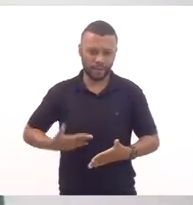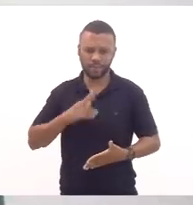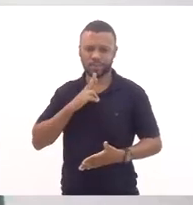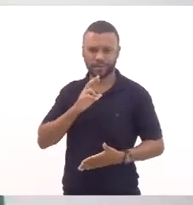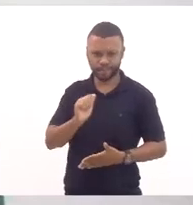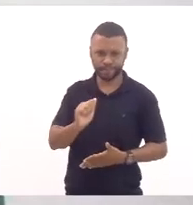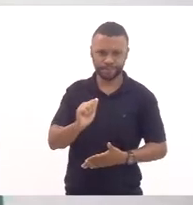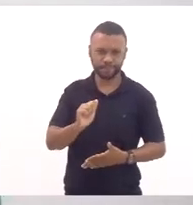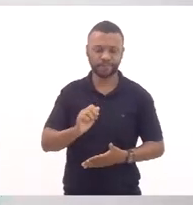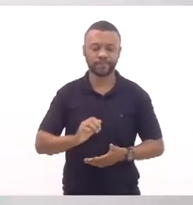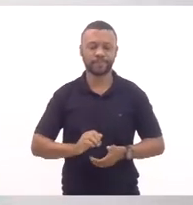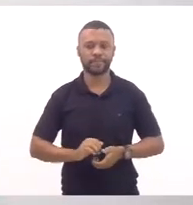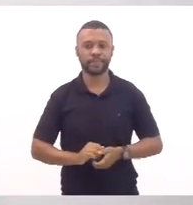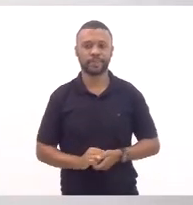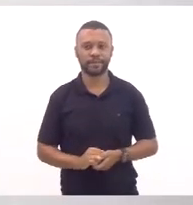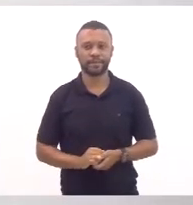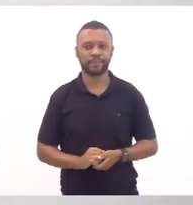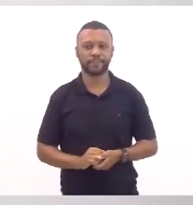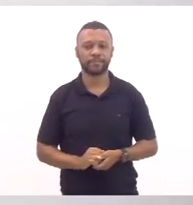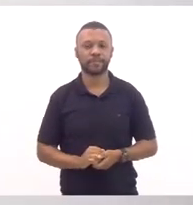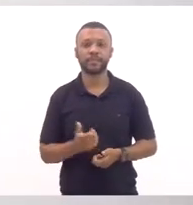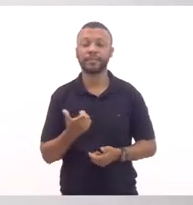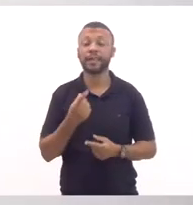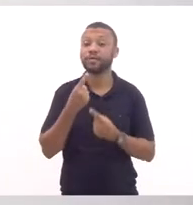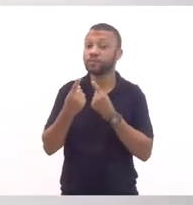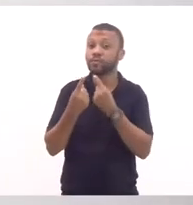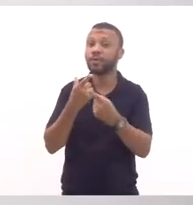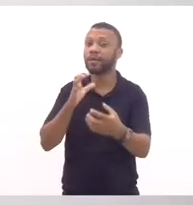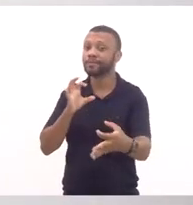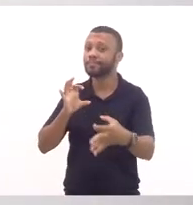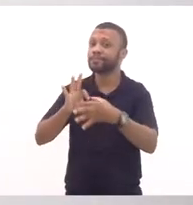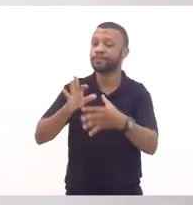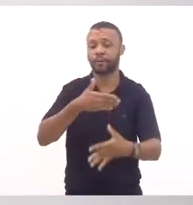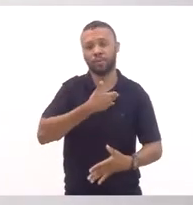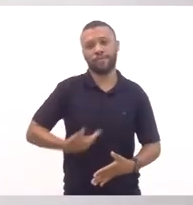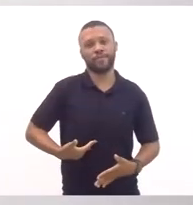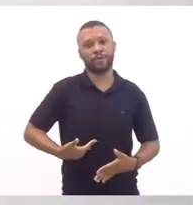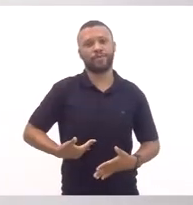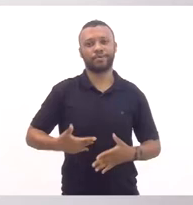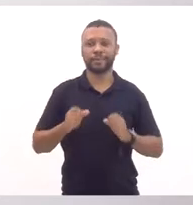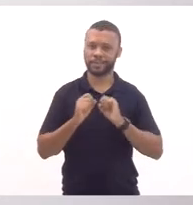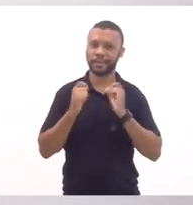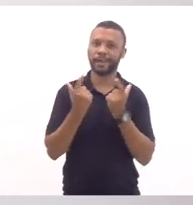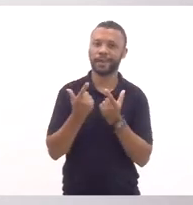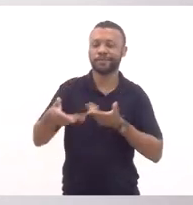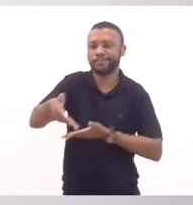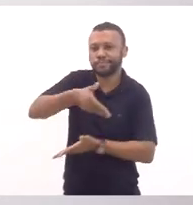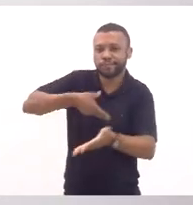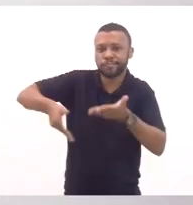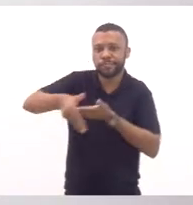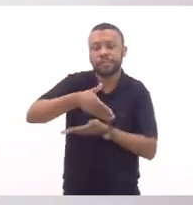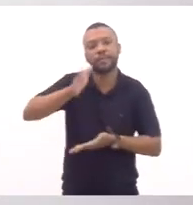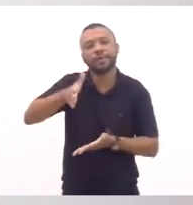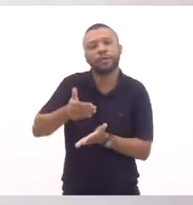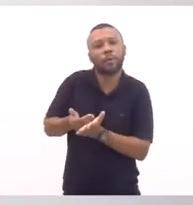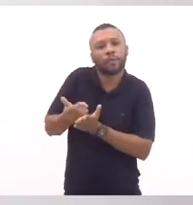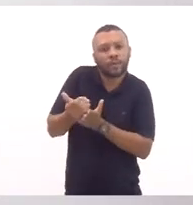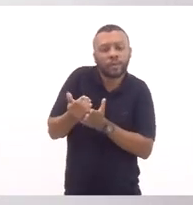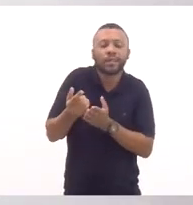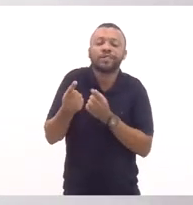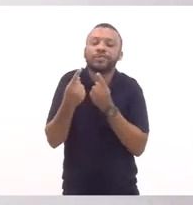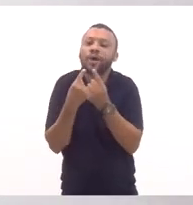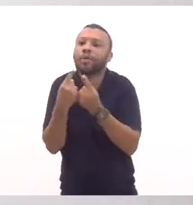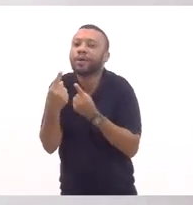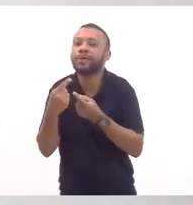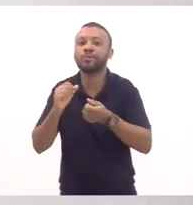engano. Tá fazendo, tem feito diálogo pelo governo na casa. É, eles já estão em diálogo com o